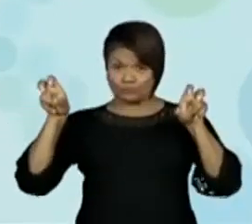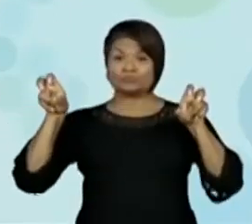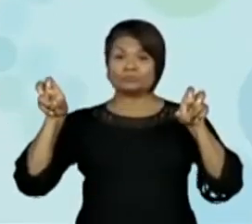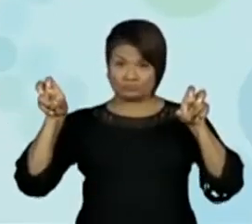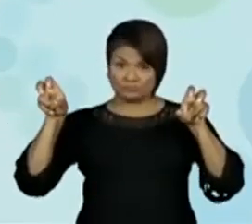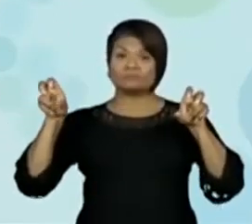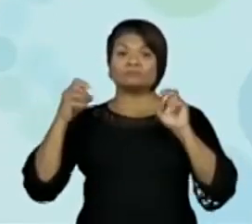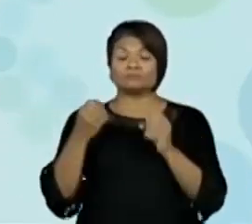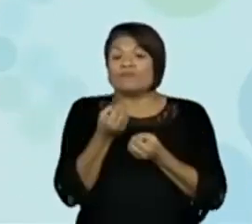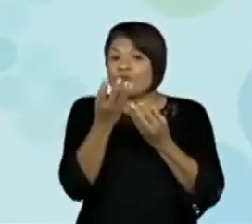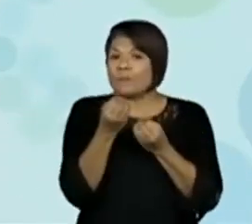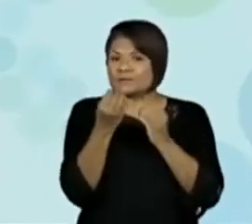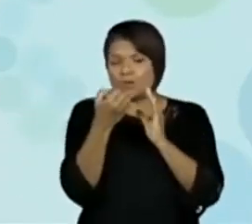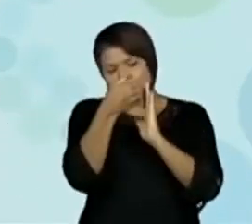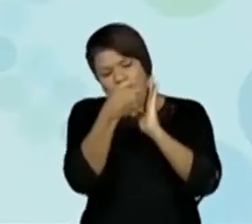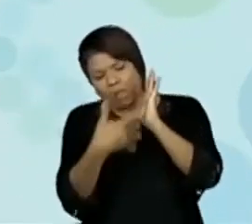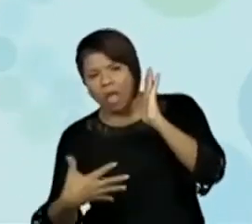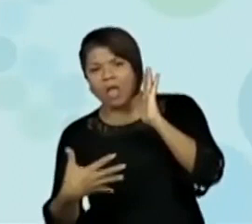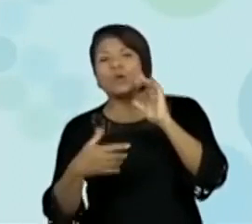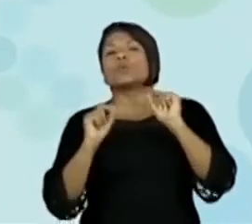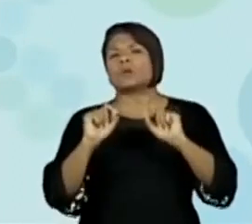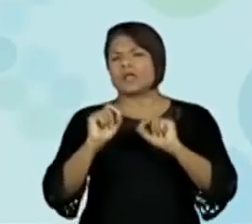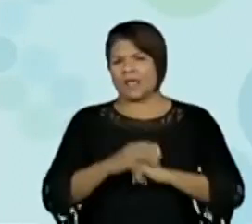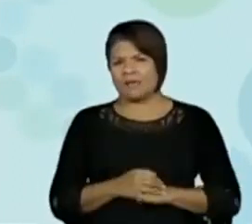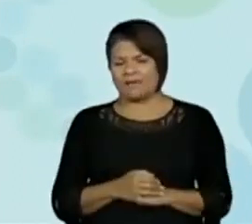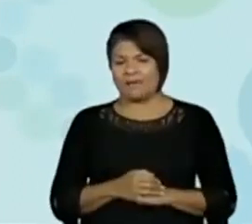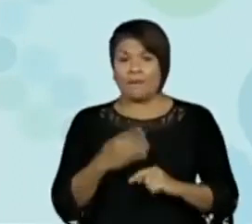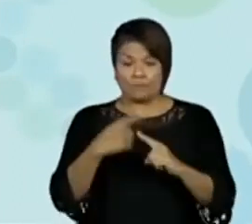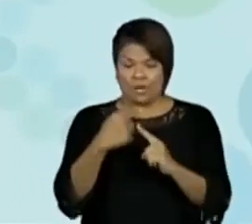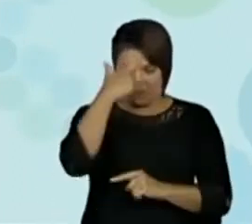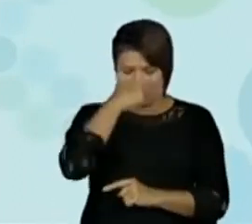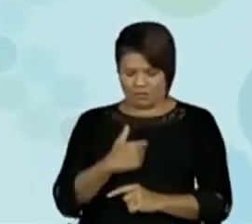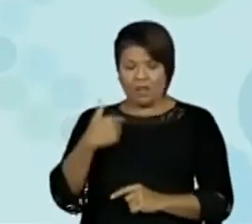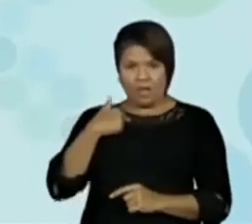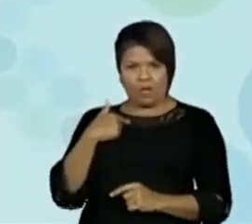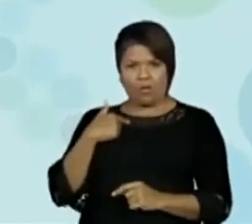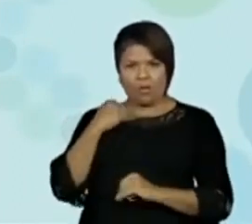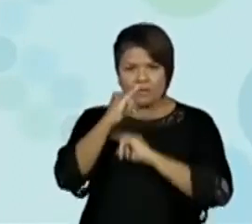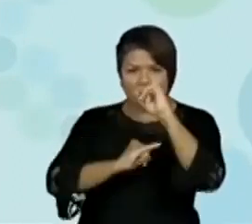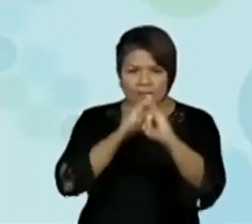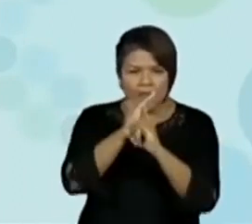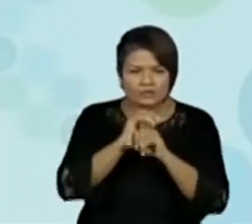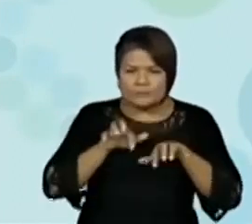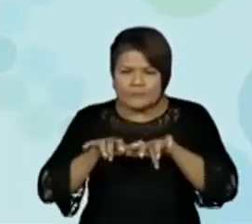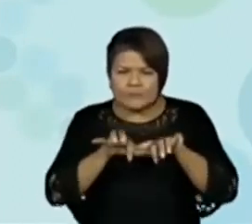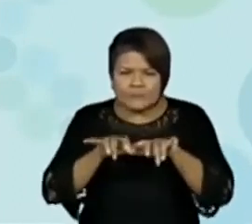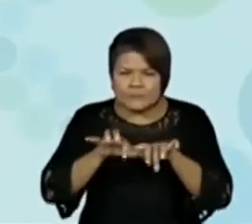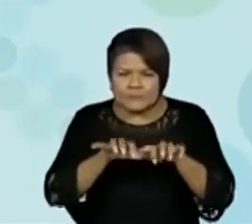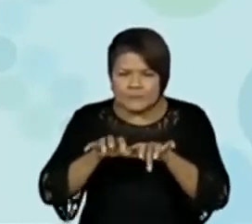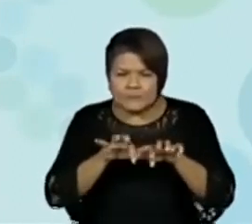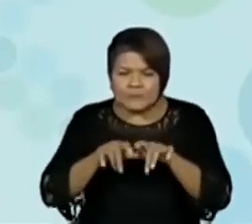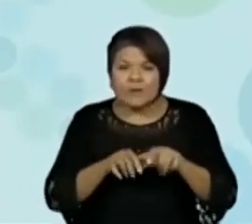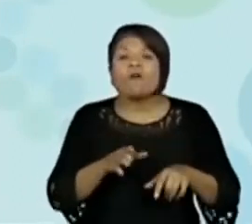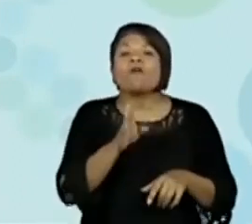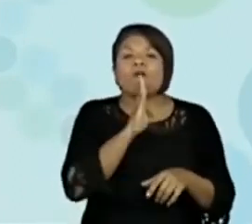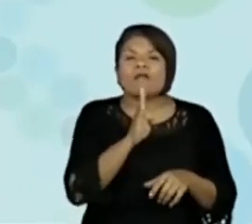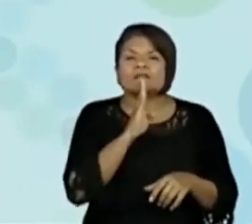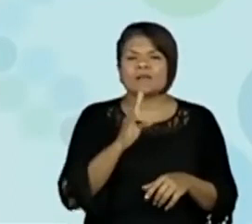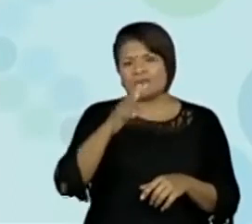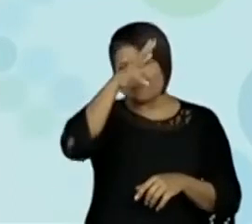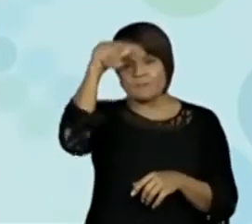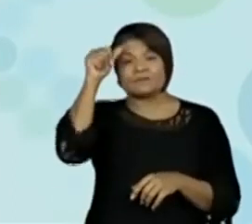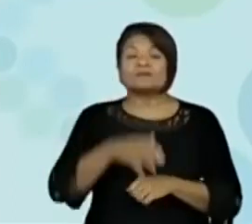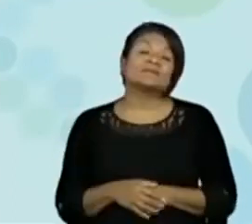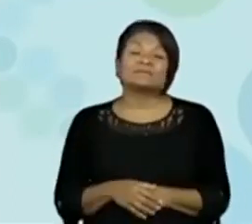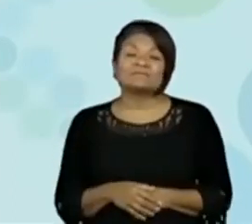nós? Internautas podem fazer passeio virtual. Olha só, quando a gente fala